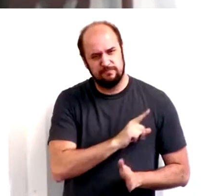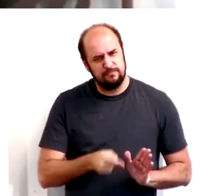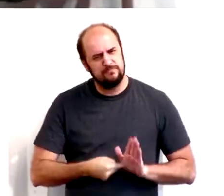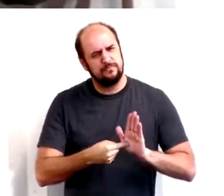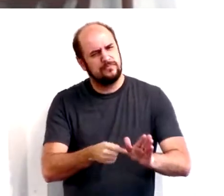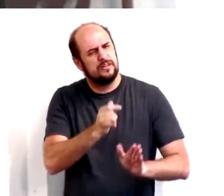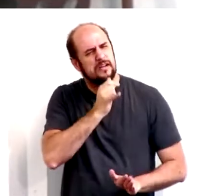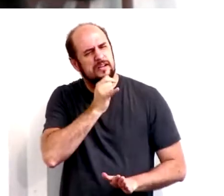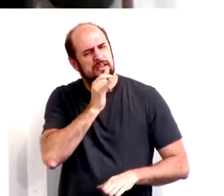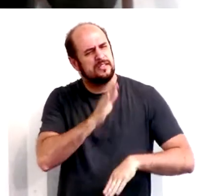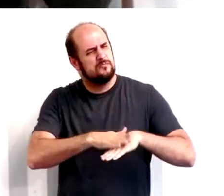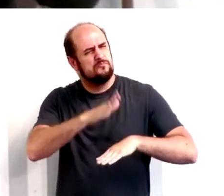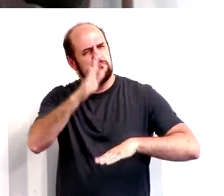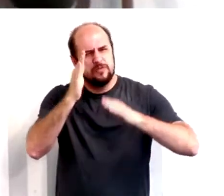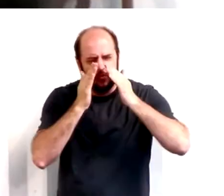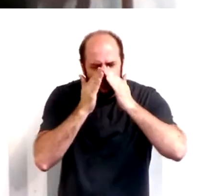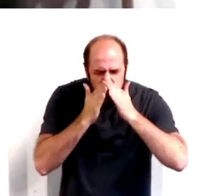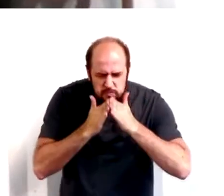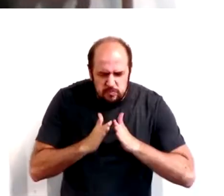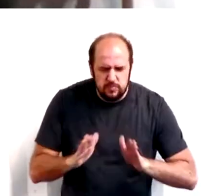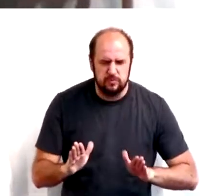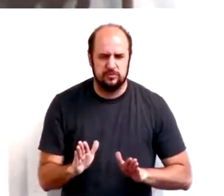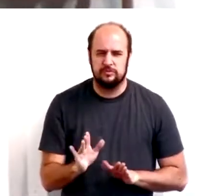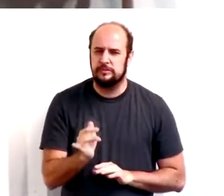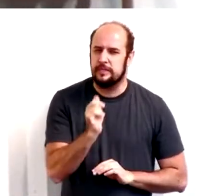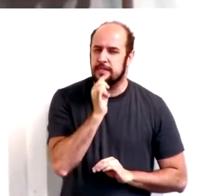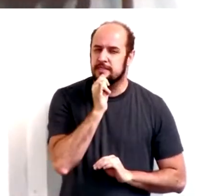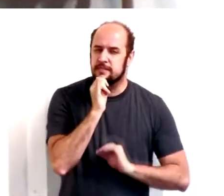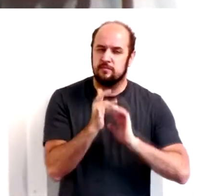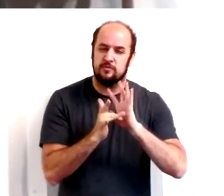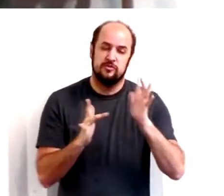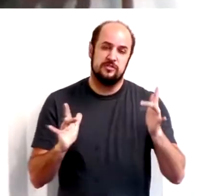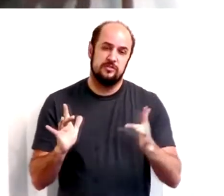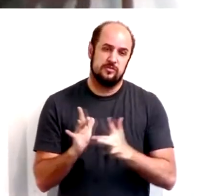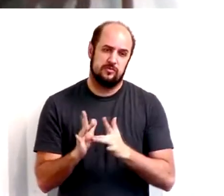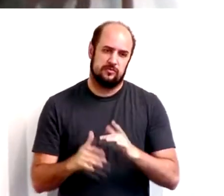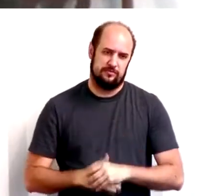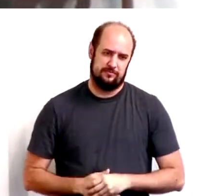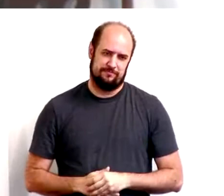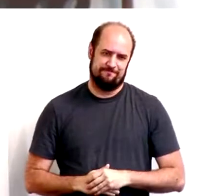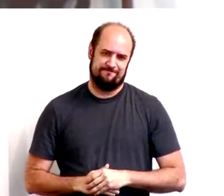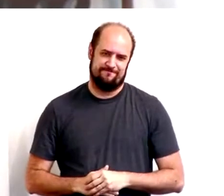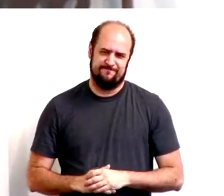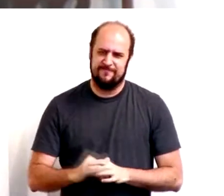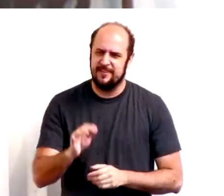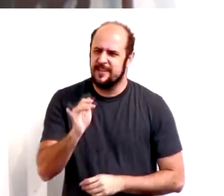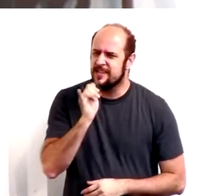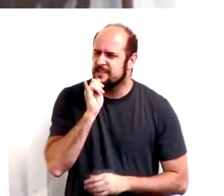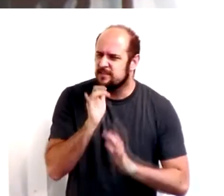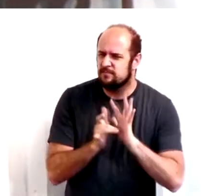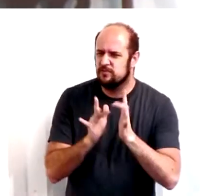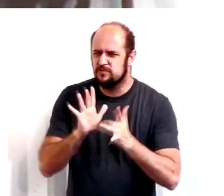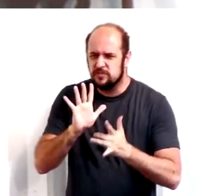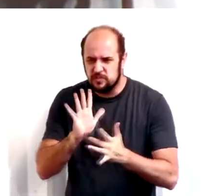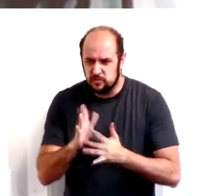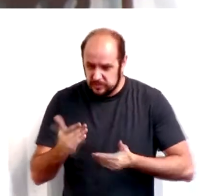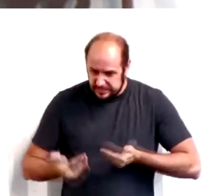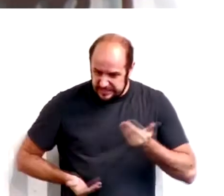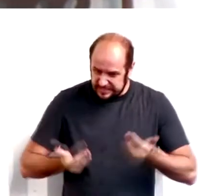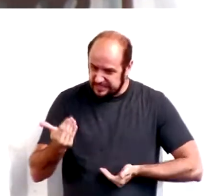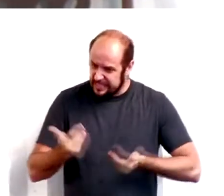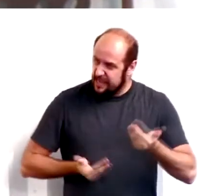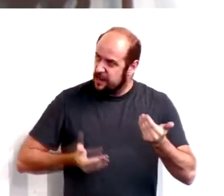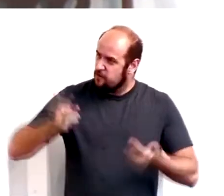que o modelo maior de humildade é o modelo de Cristo Jesus, aquele que assumiu a forma de